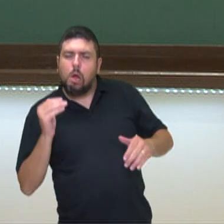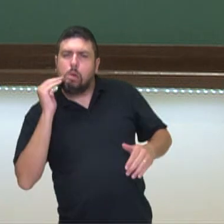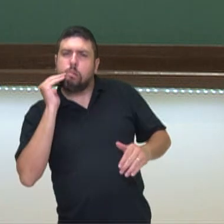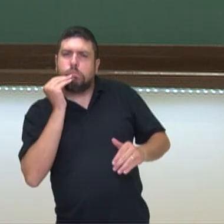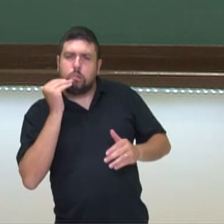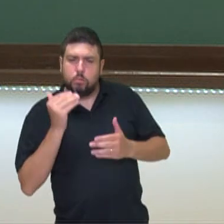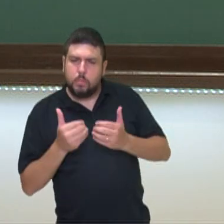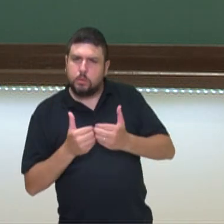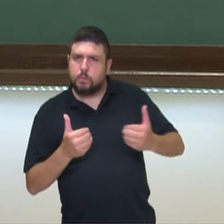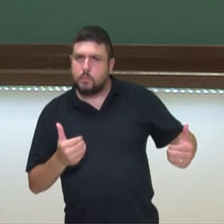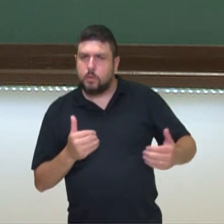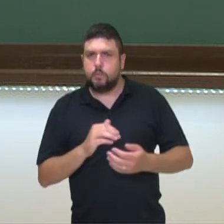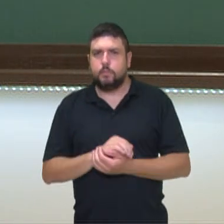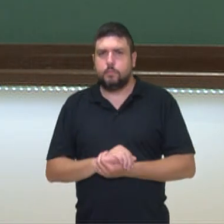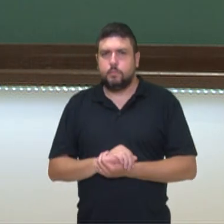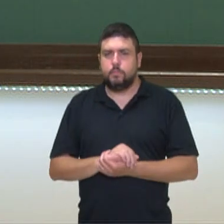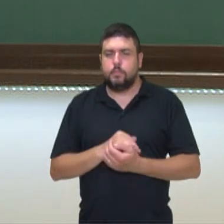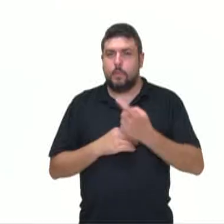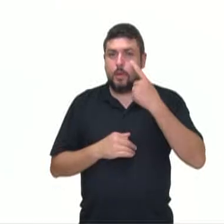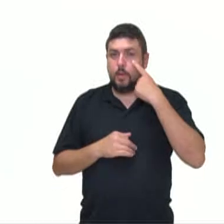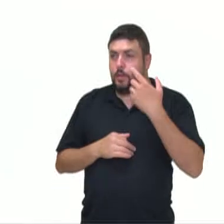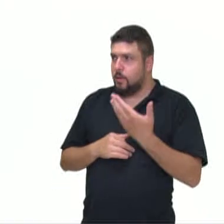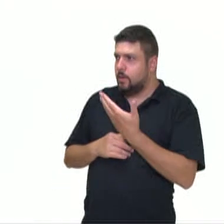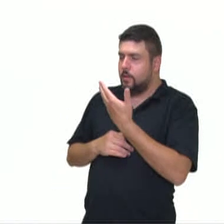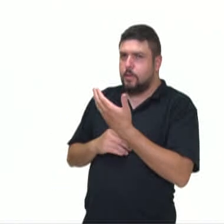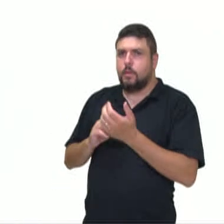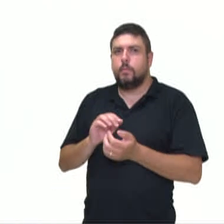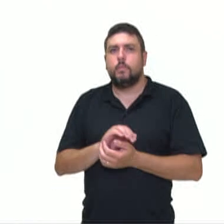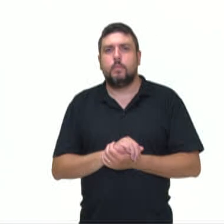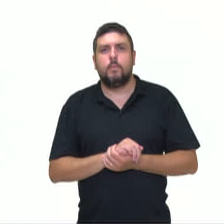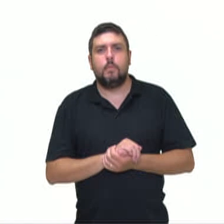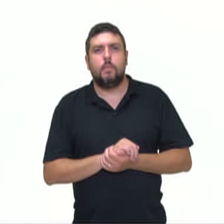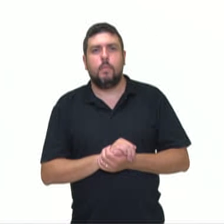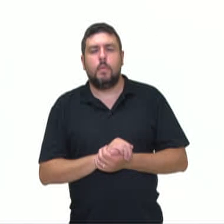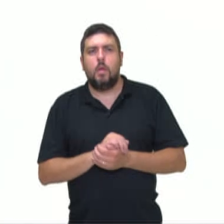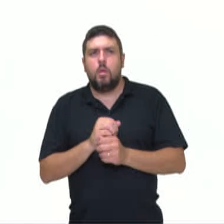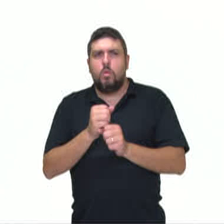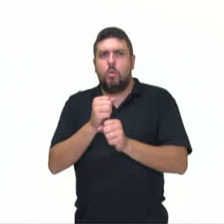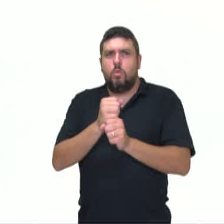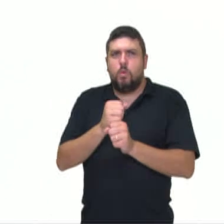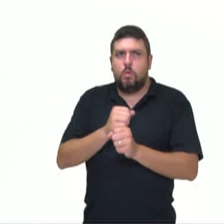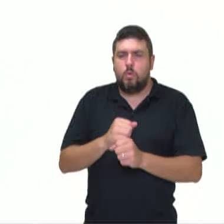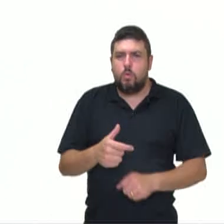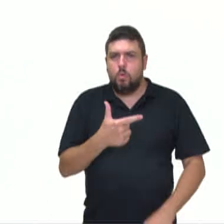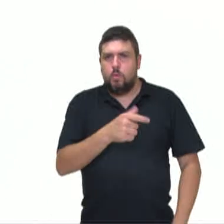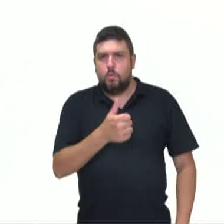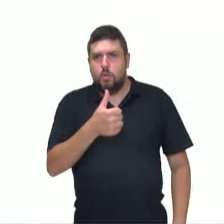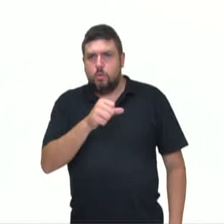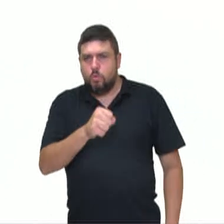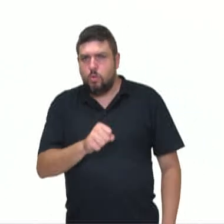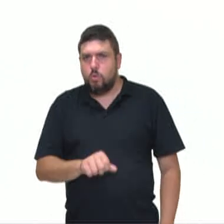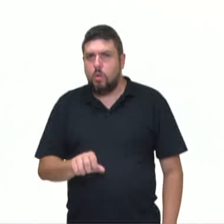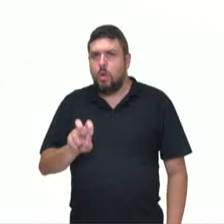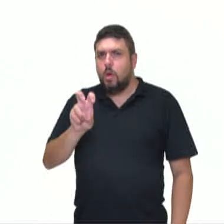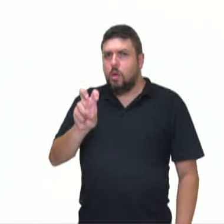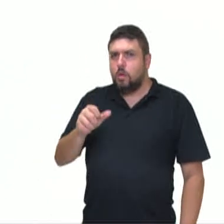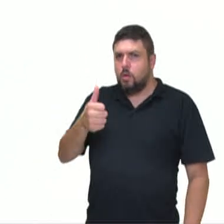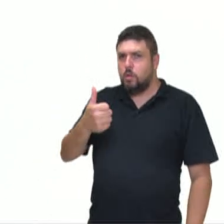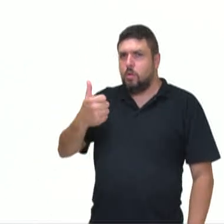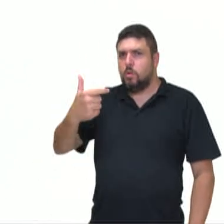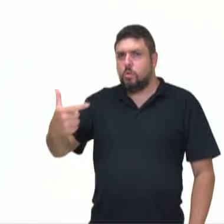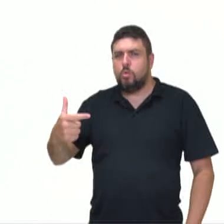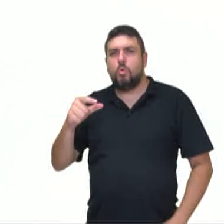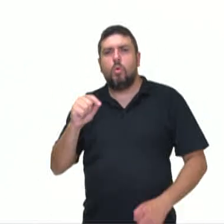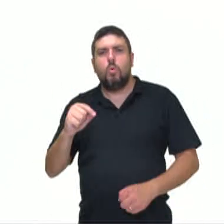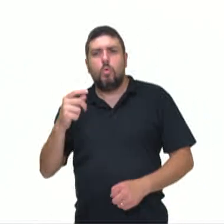Agora, e nesse praticando 2 aqui, ó? No ano de 2018, havia no Brasil 512 parlamentares das câmaras